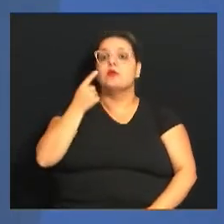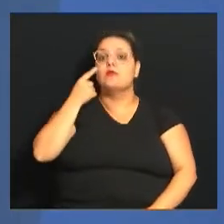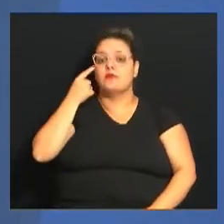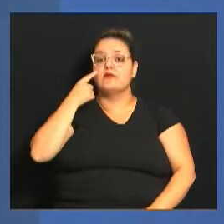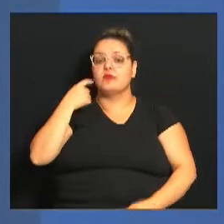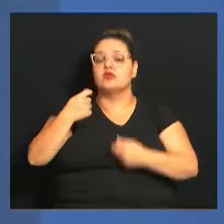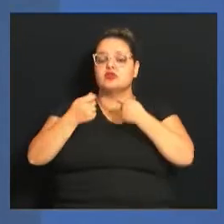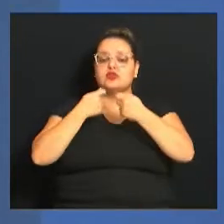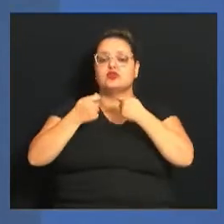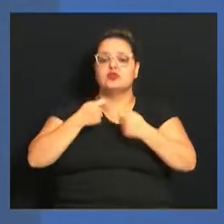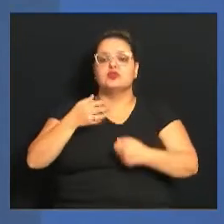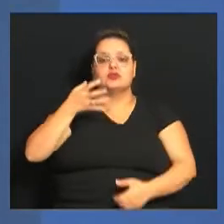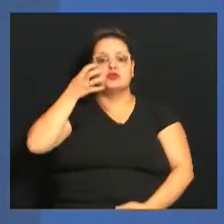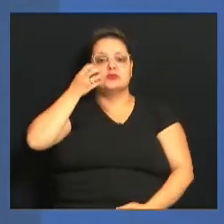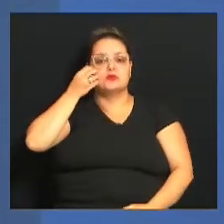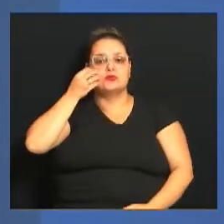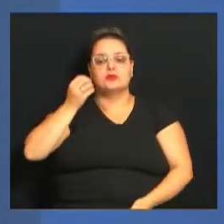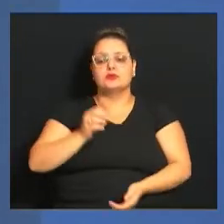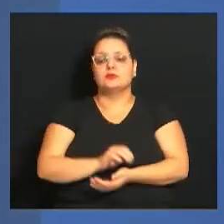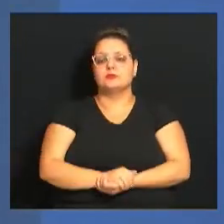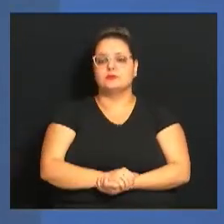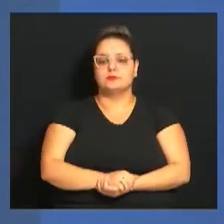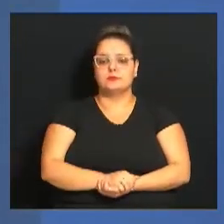reportagem de André Aranha.